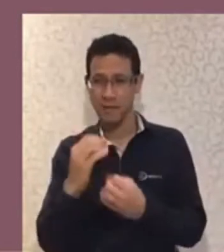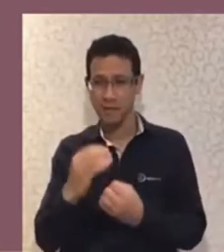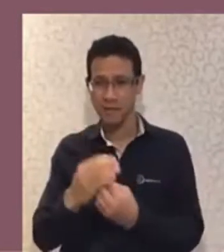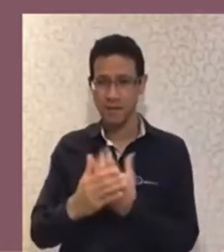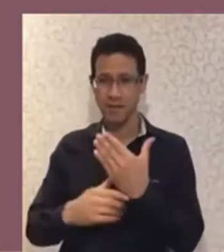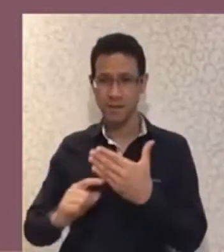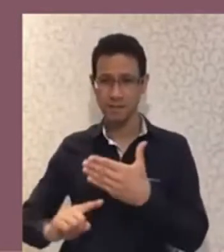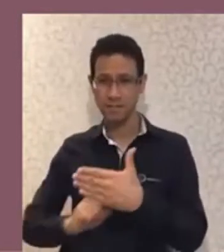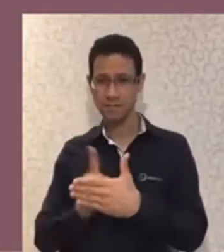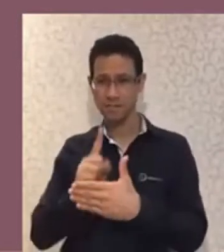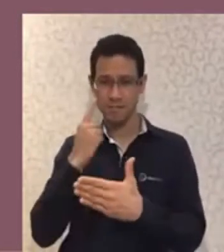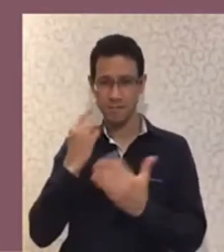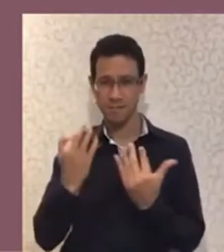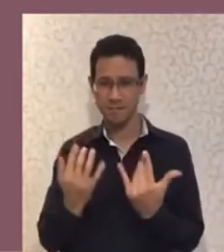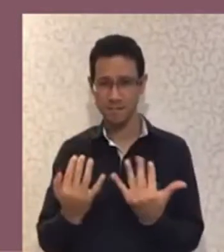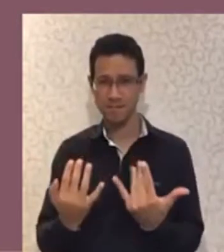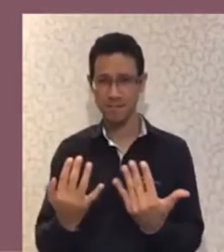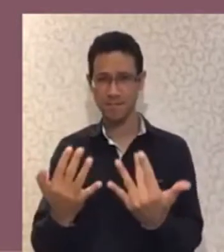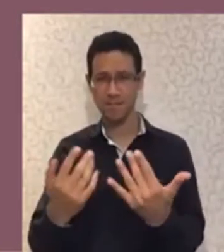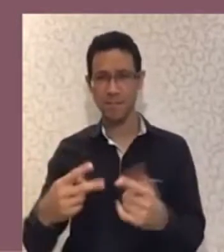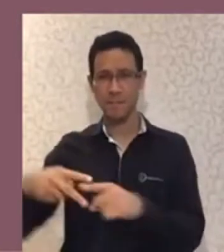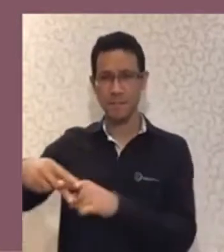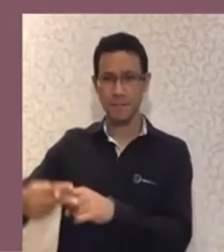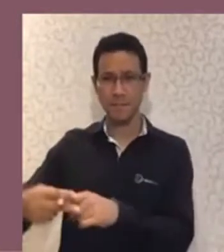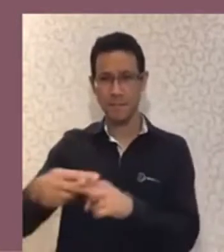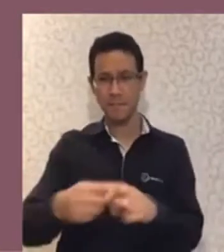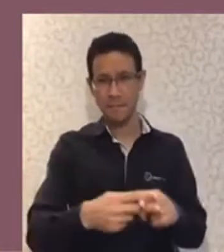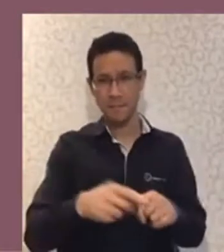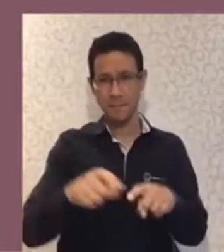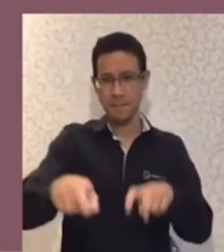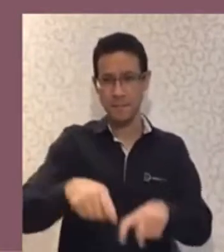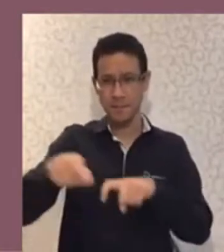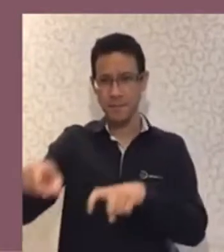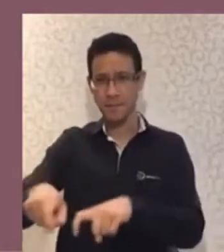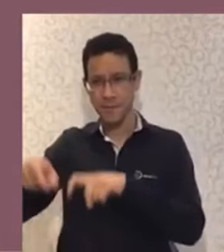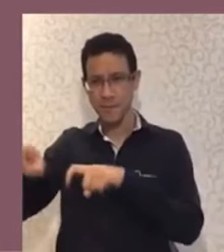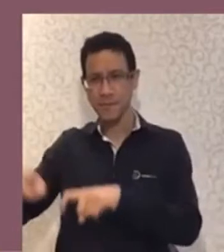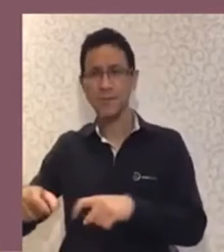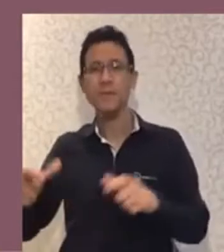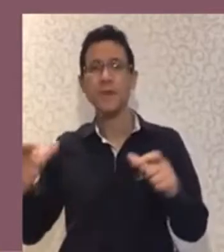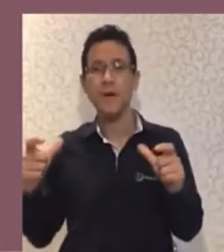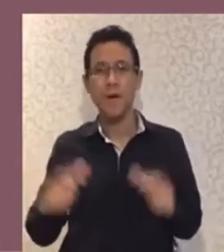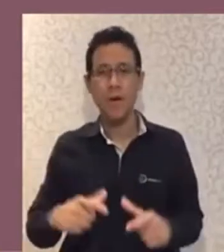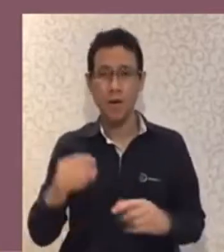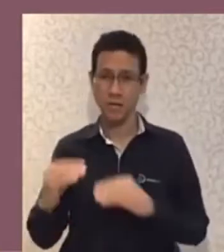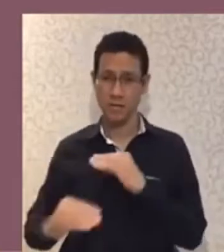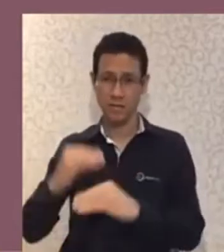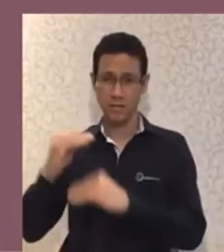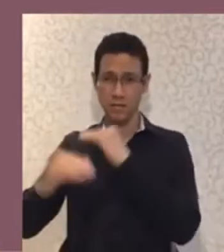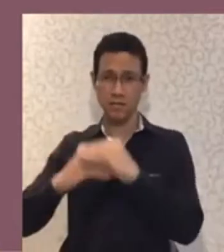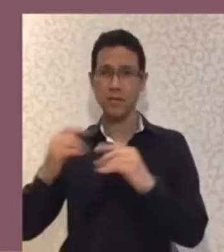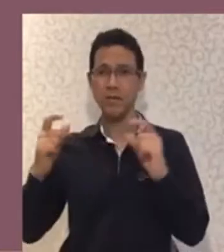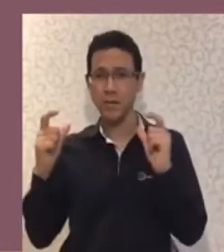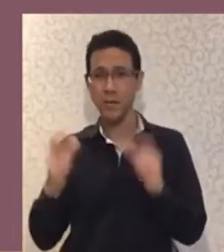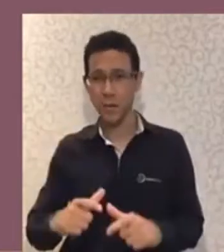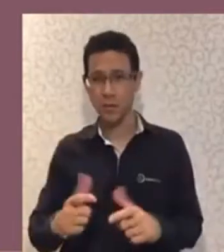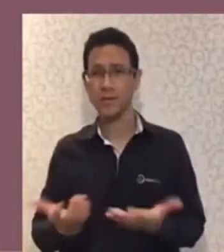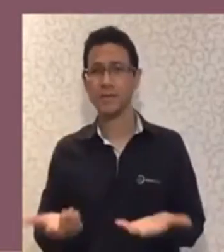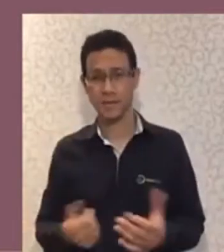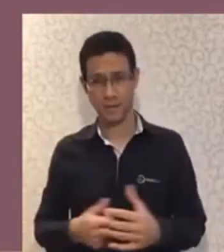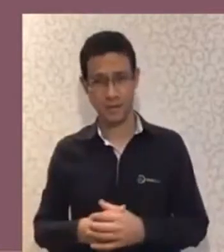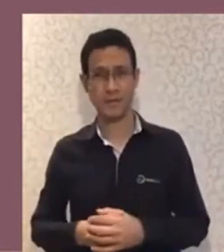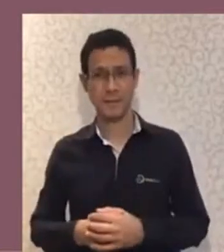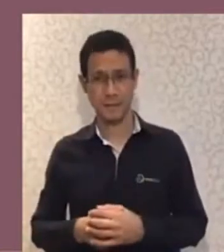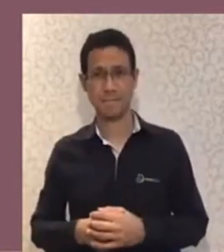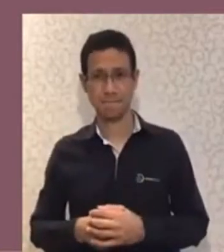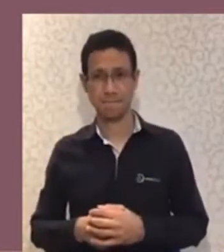cultivo eram desenvolvidos, e mais desenvolvidos do que os dos portugueses. Durante a